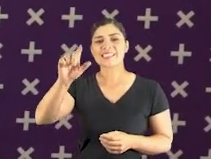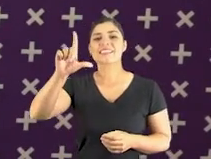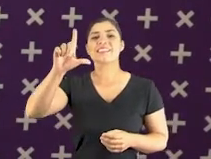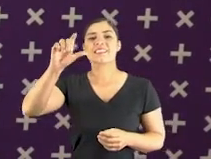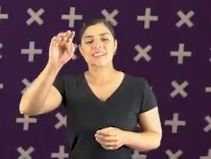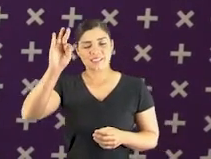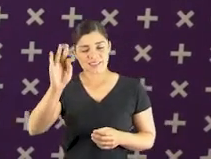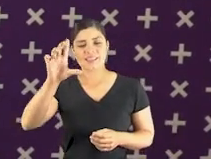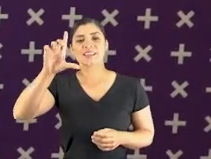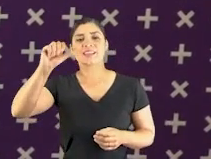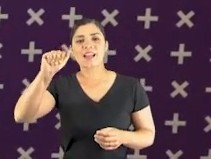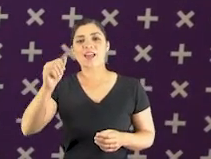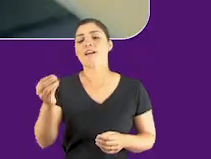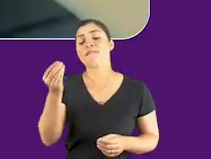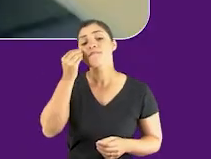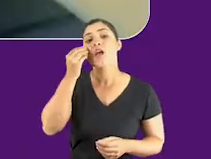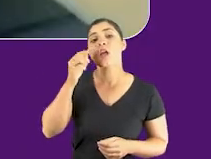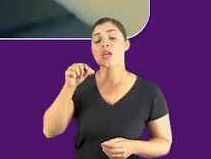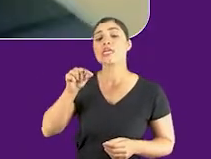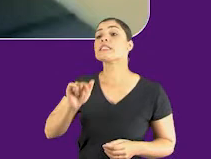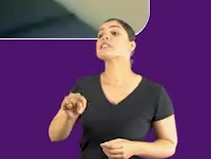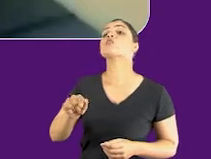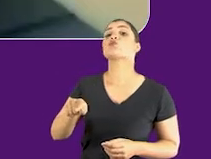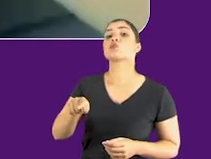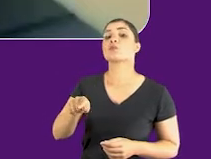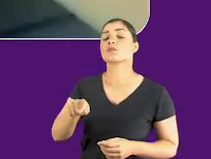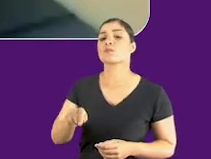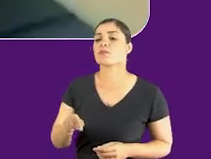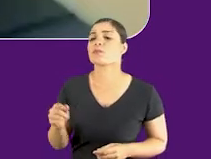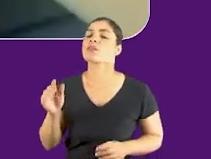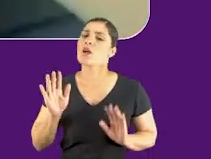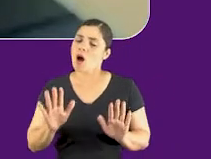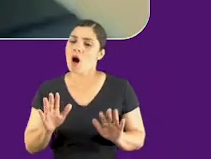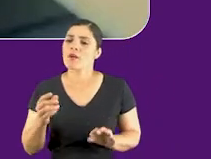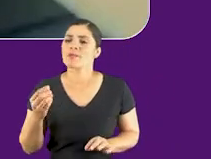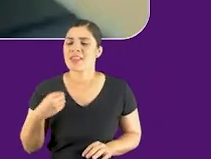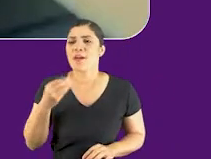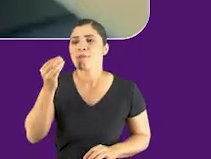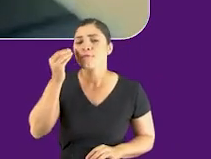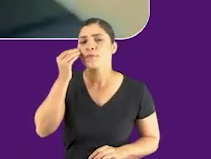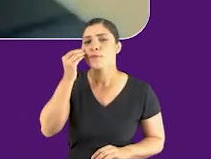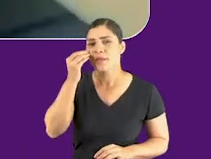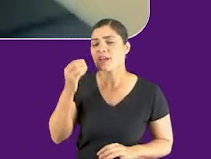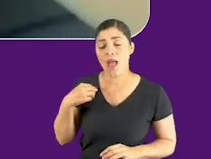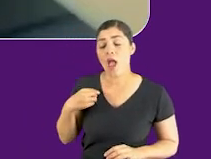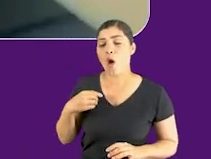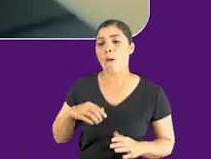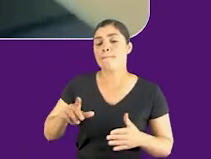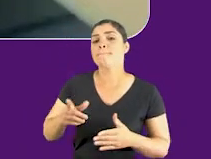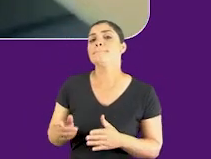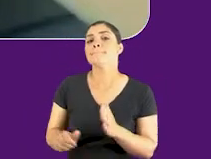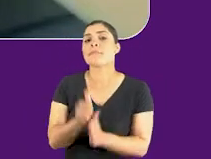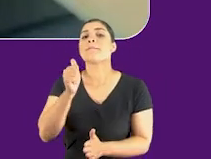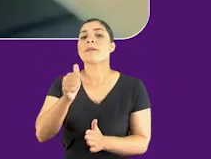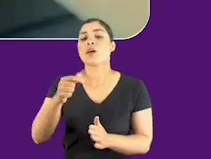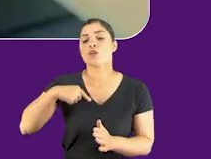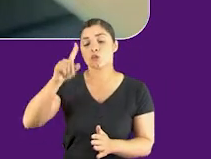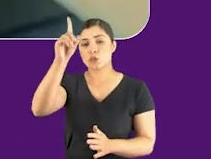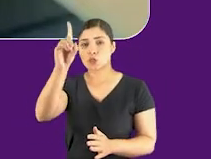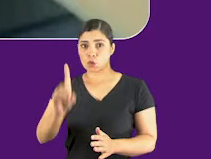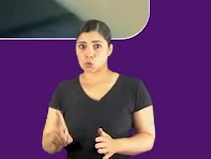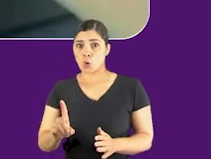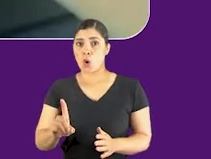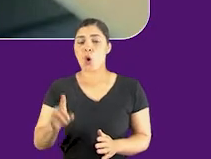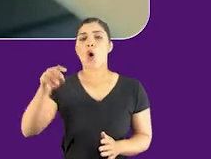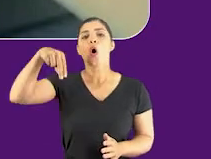de Inovar com propósito Oi Rosana quando eu a eu assumir como Senhor da Nestlé Brasil há